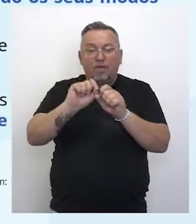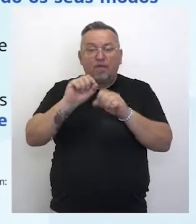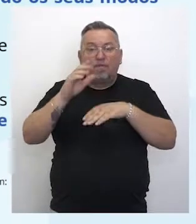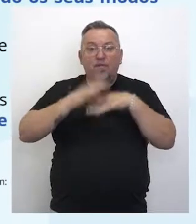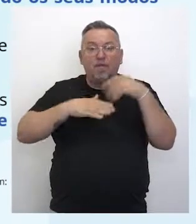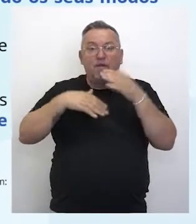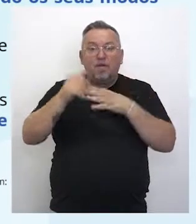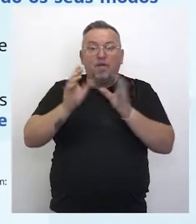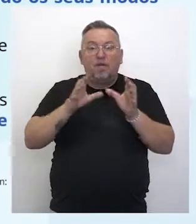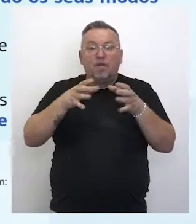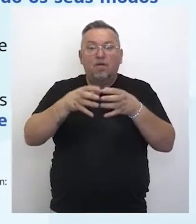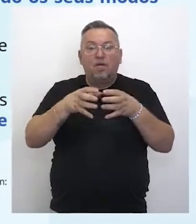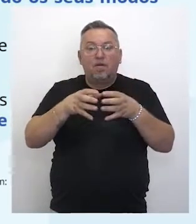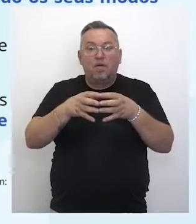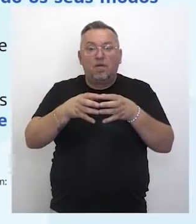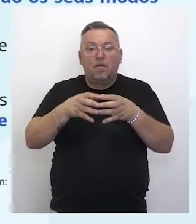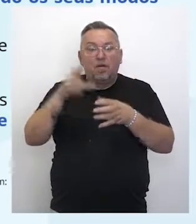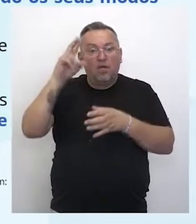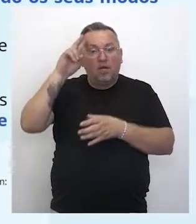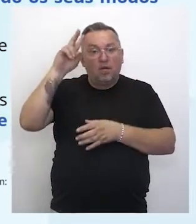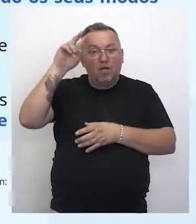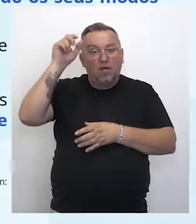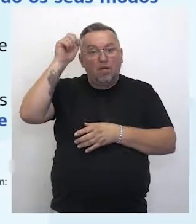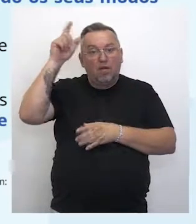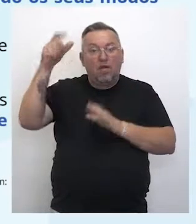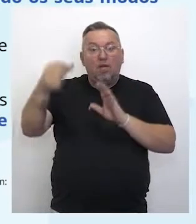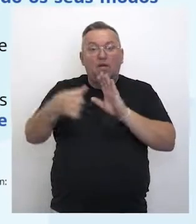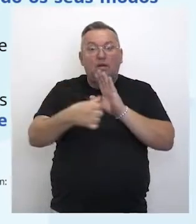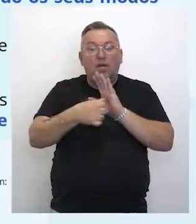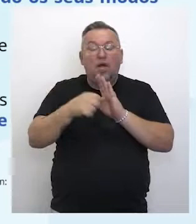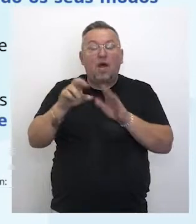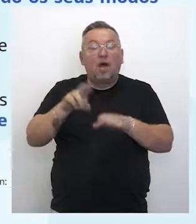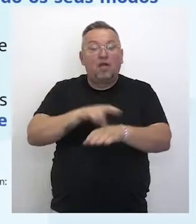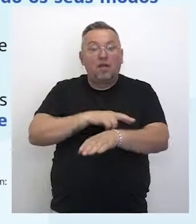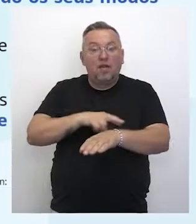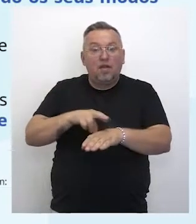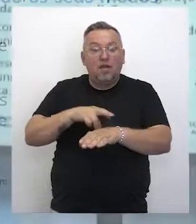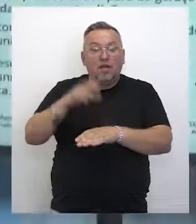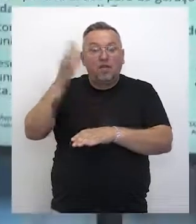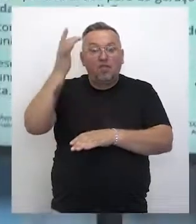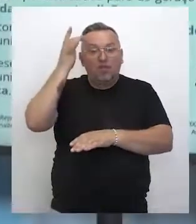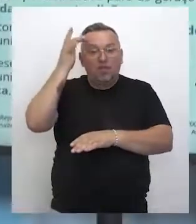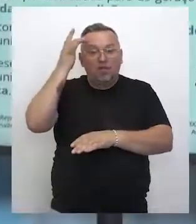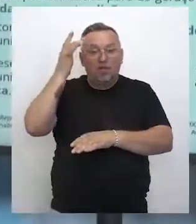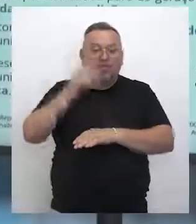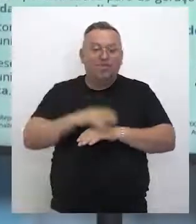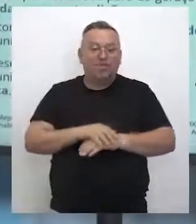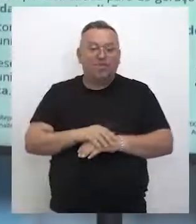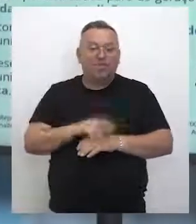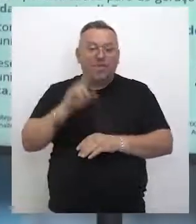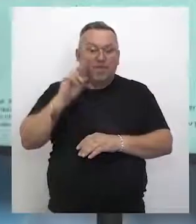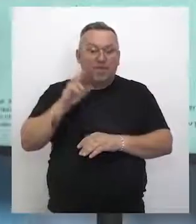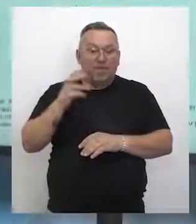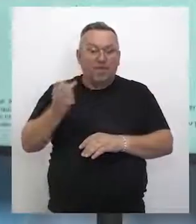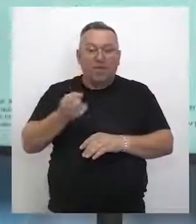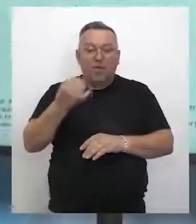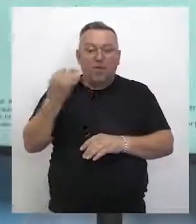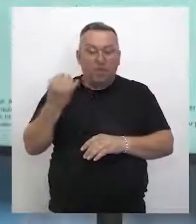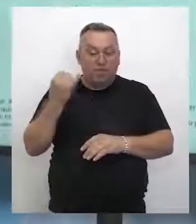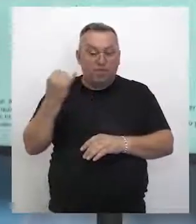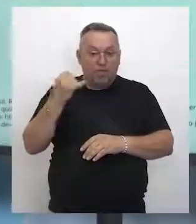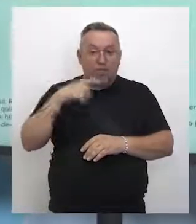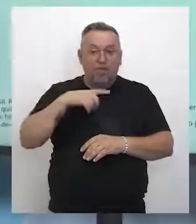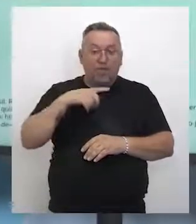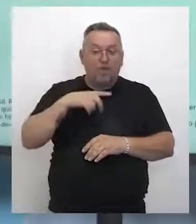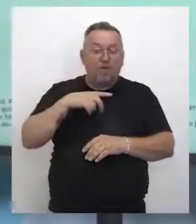práticas comunitárias, a memória cultural e a identidade racial e ética. Então vejam, né, o quanto é importante nós termos